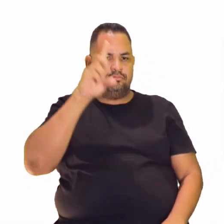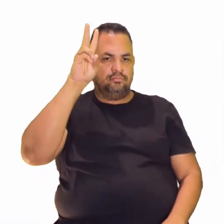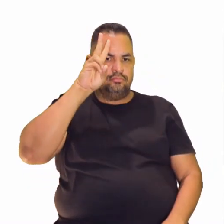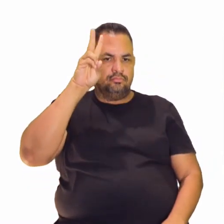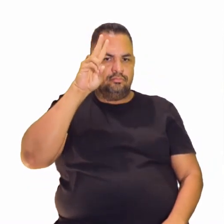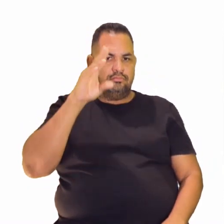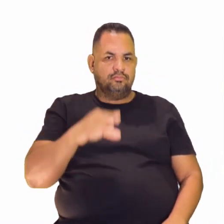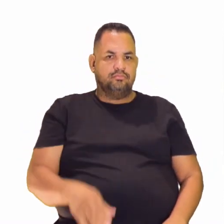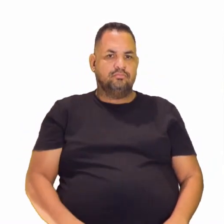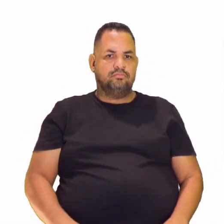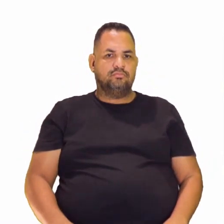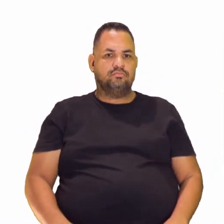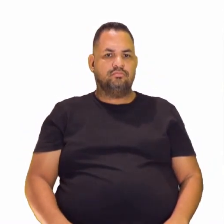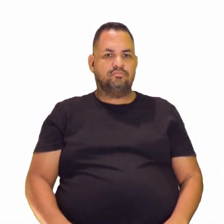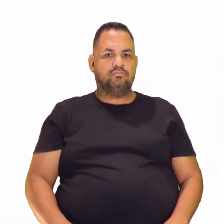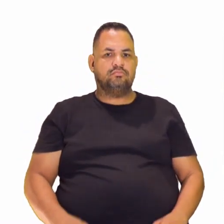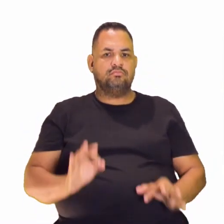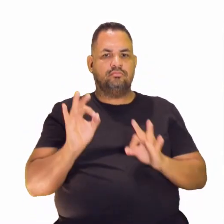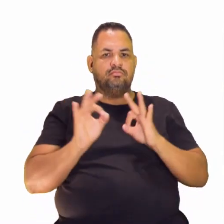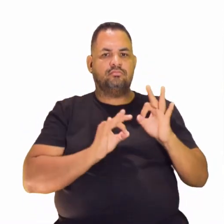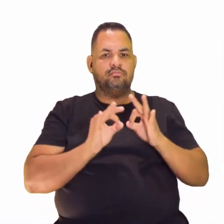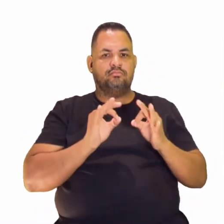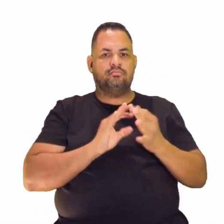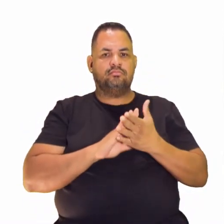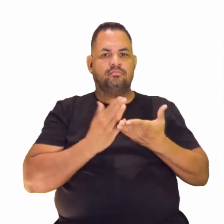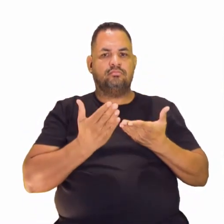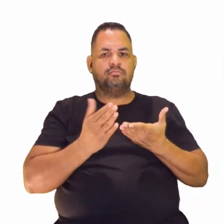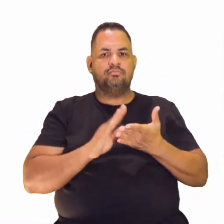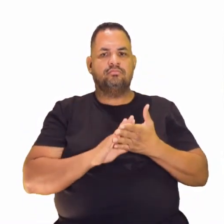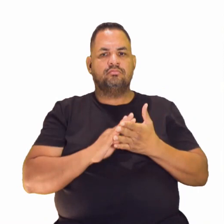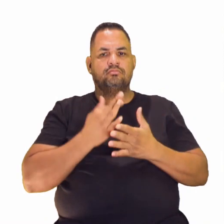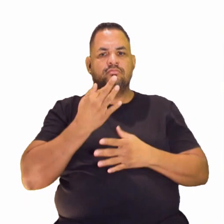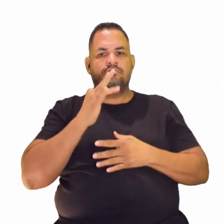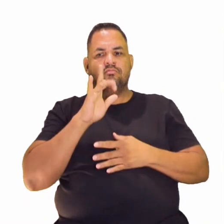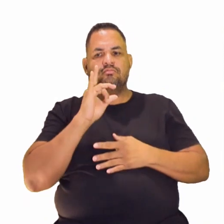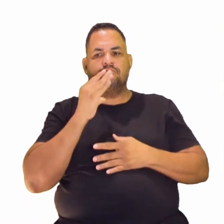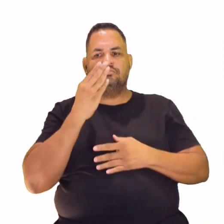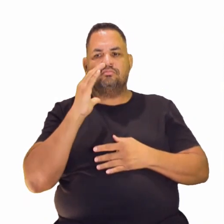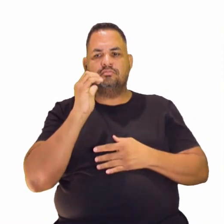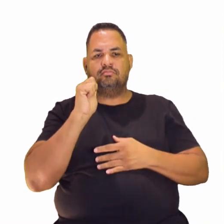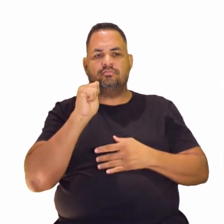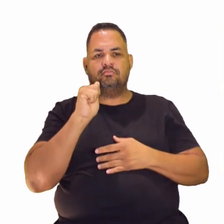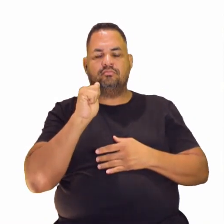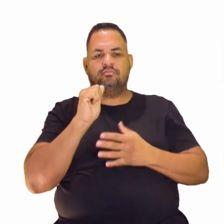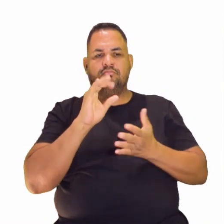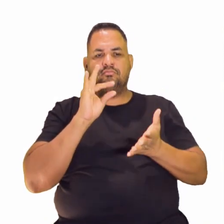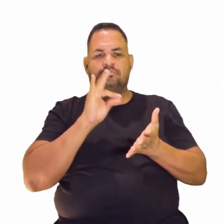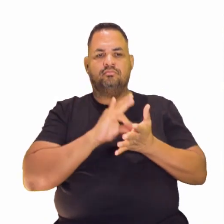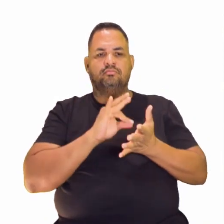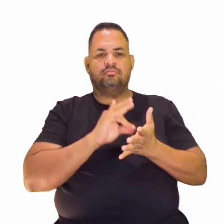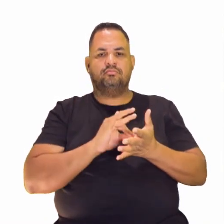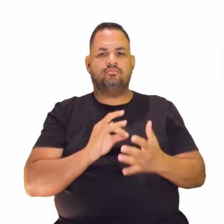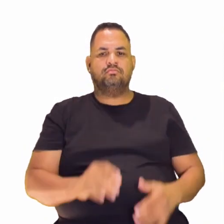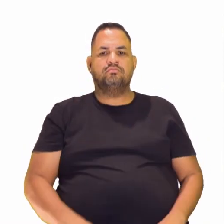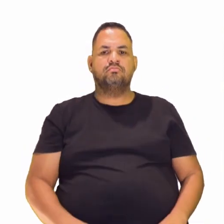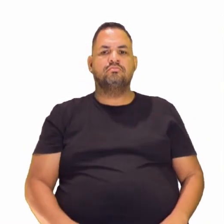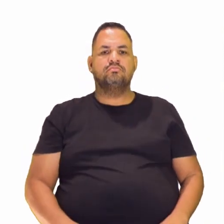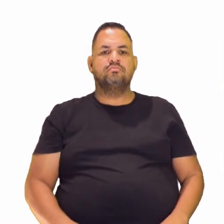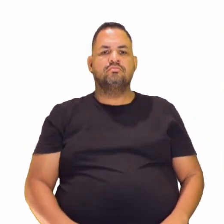momento histórico na forma de reprodução fictícia da